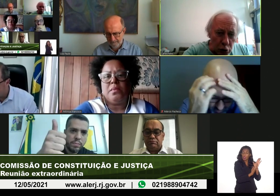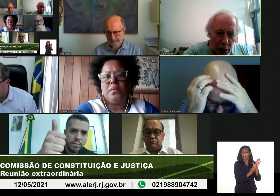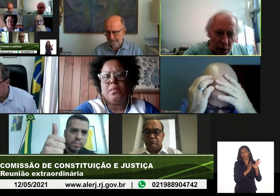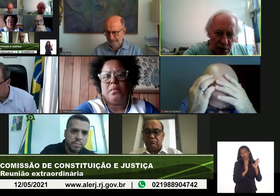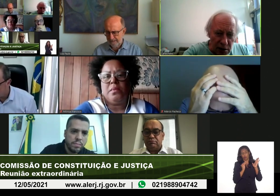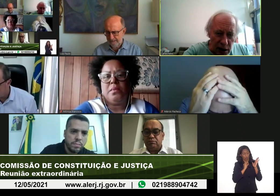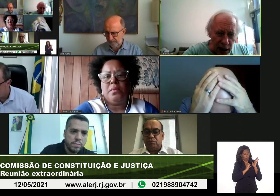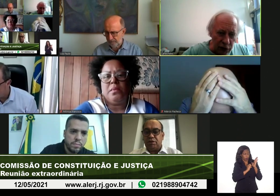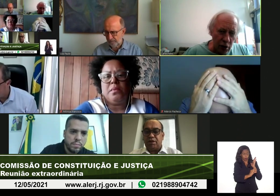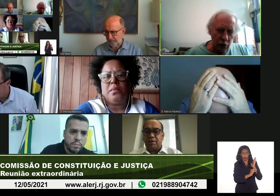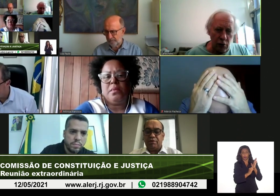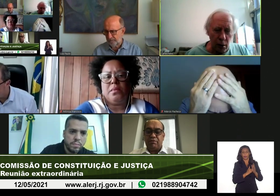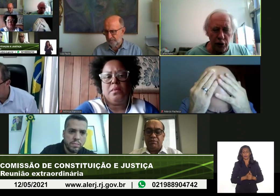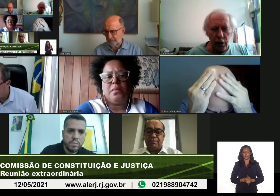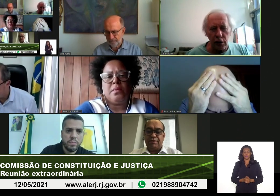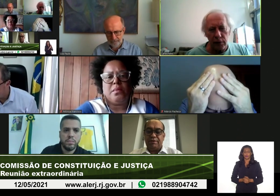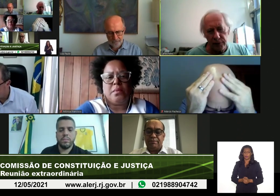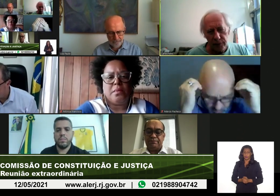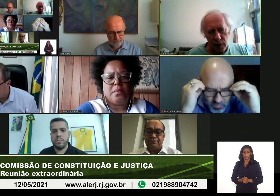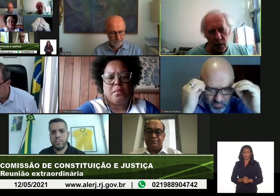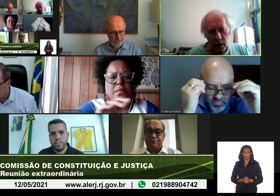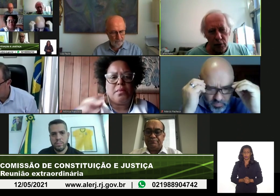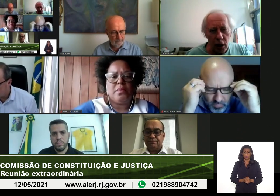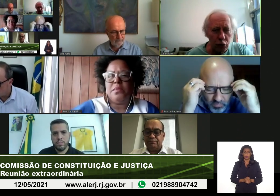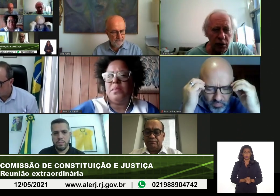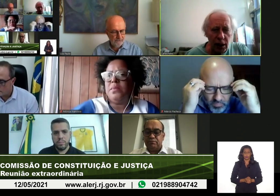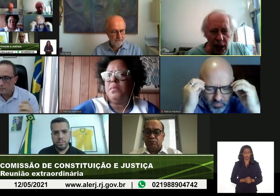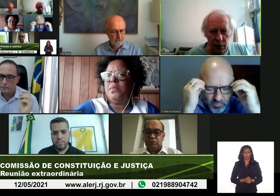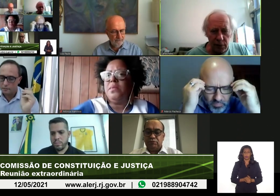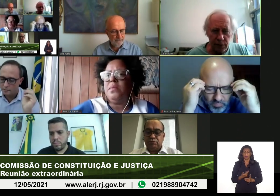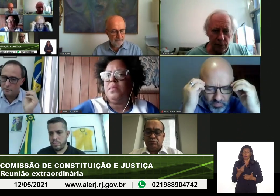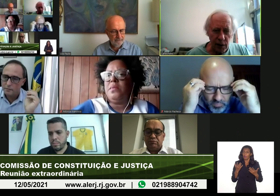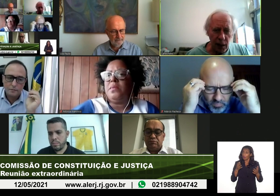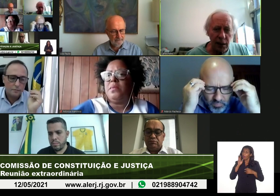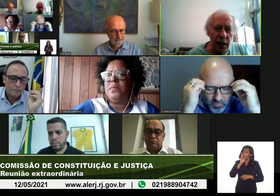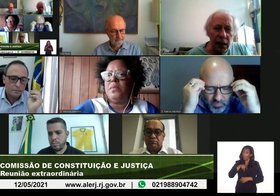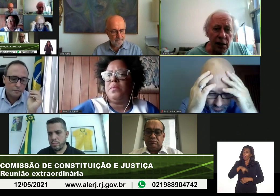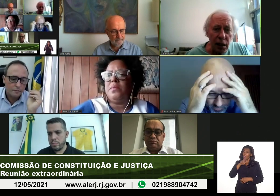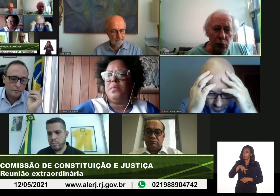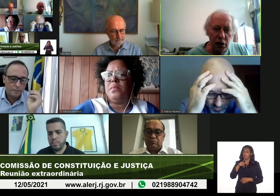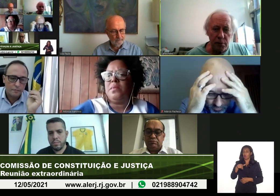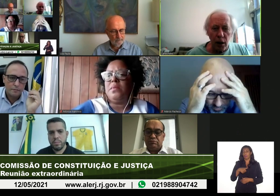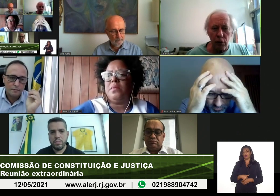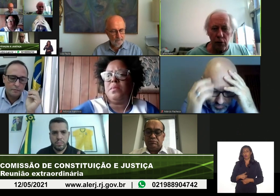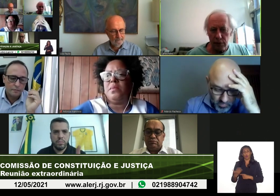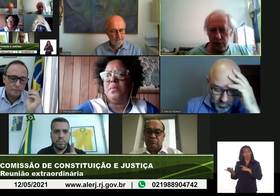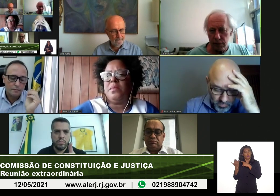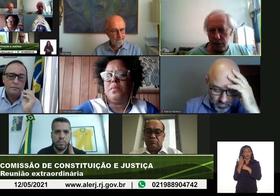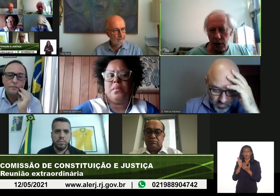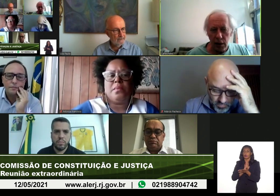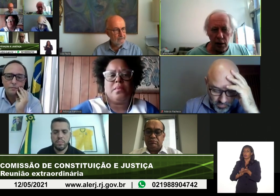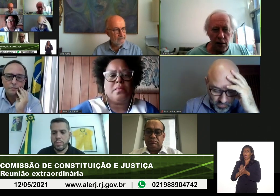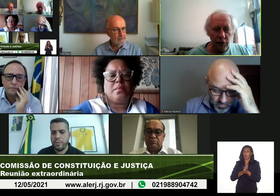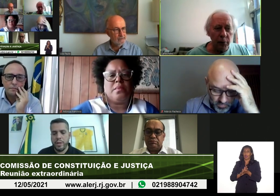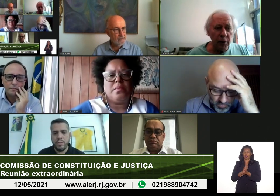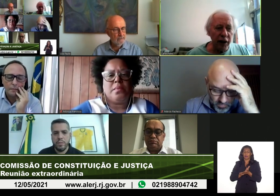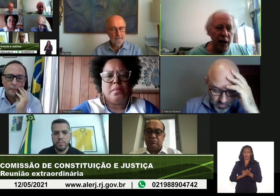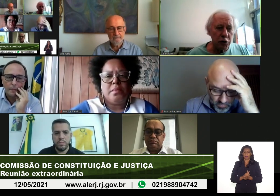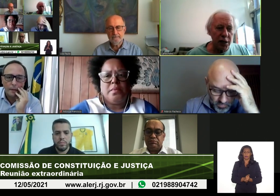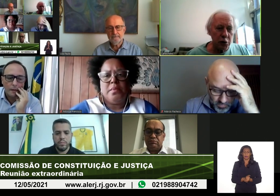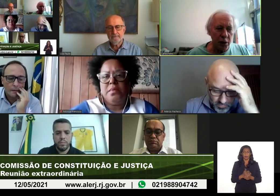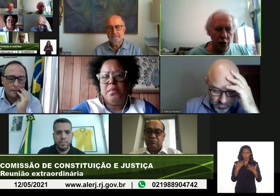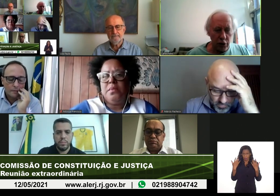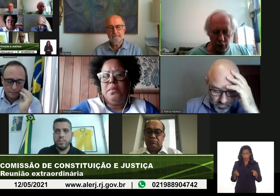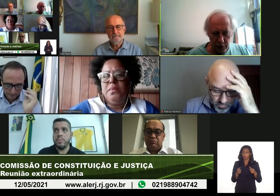Pode suprimir, você tem razão, Amorim. Não ajuda nada. A lei é intermunicipal. Vamos em